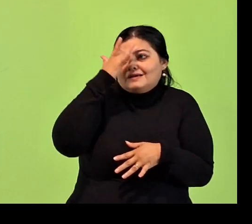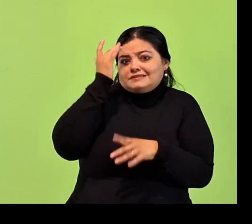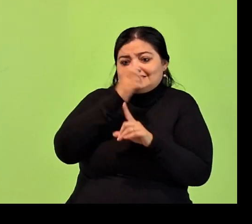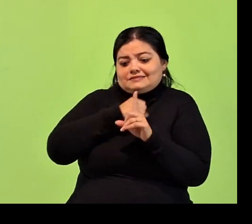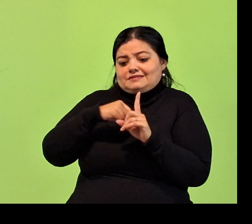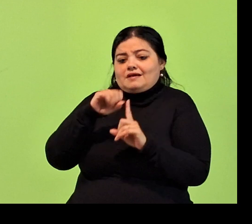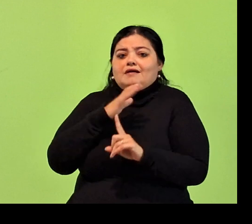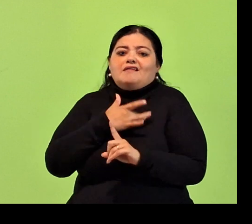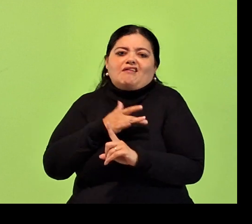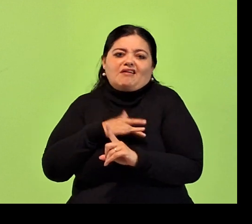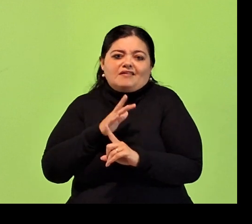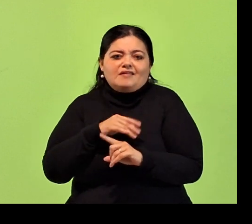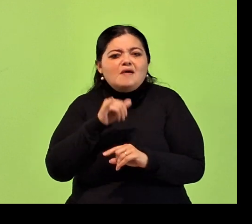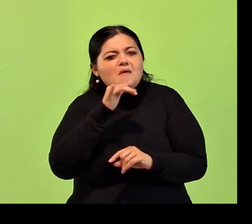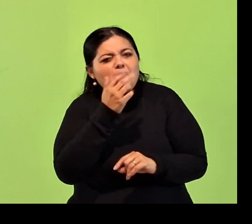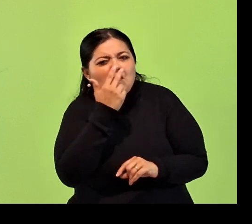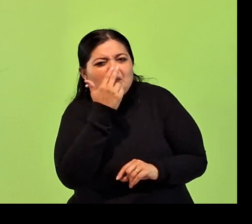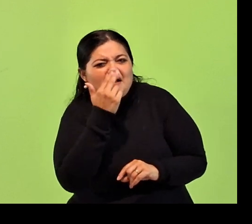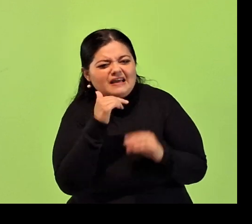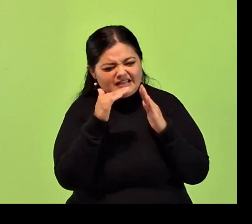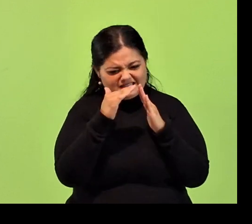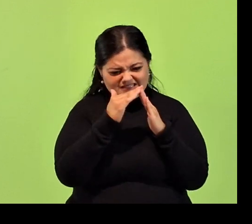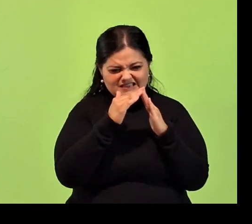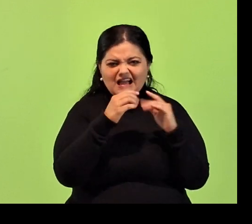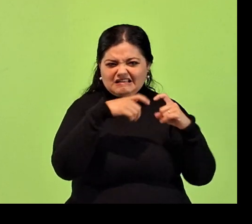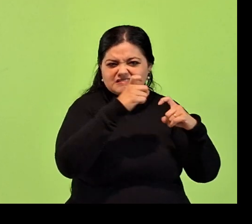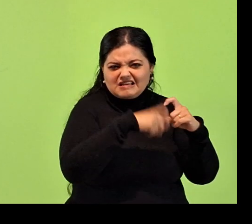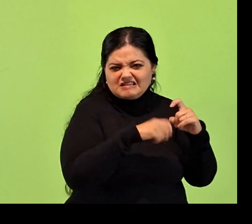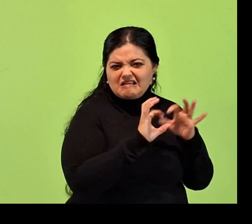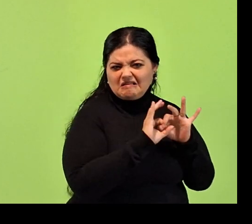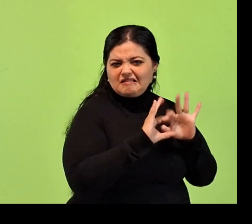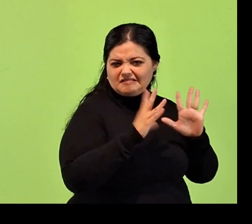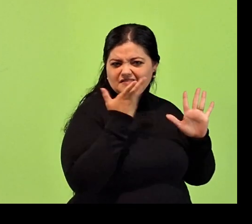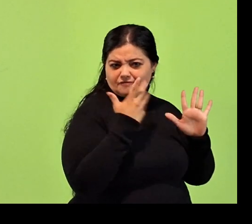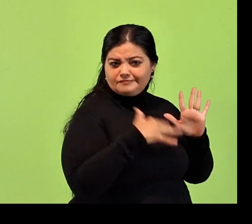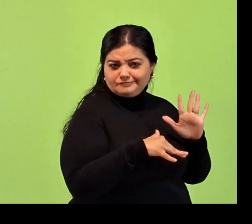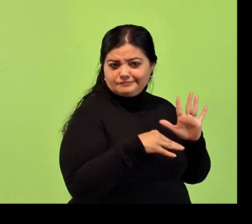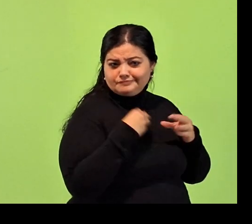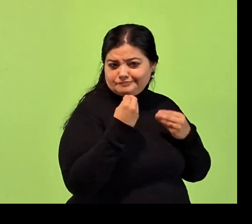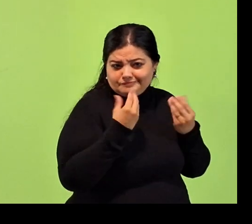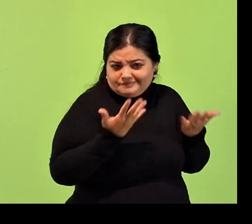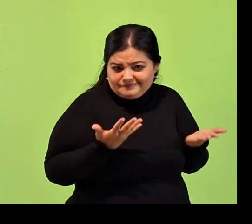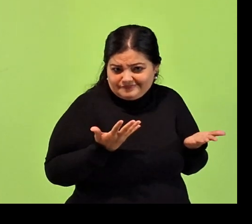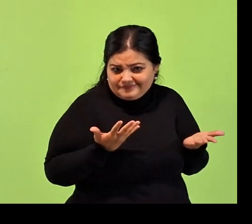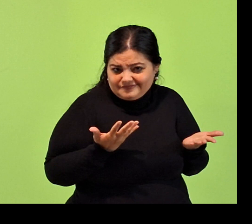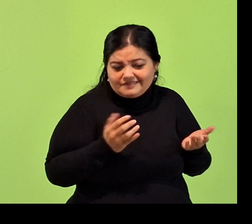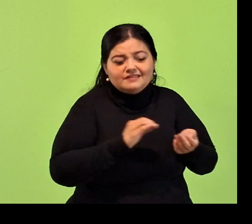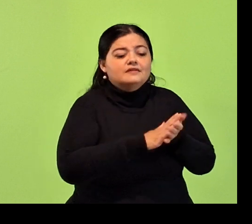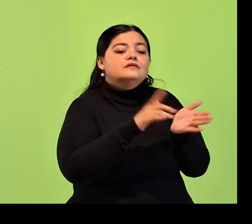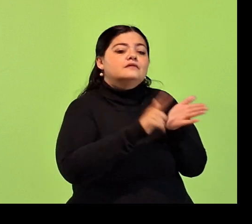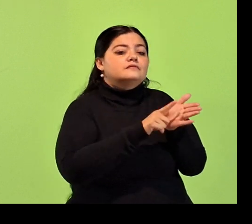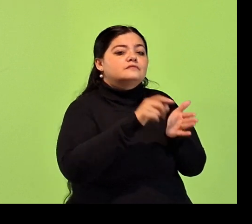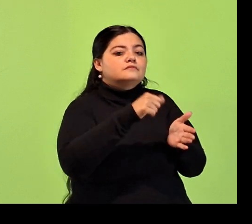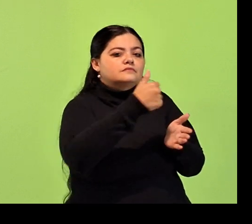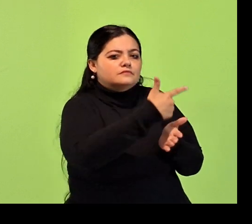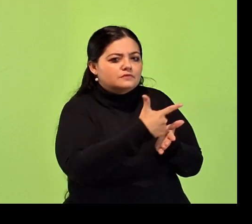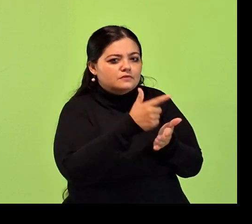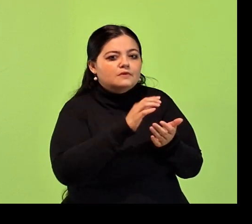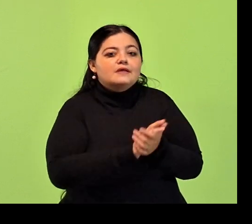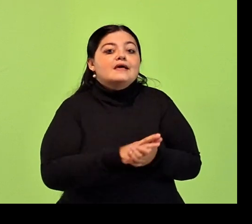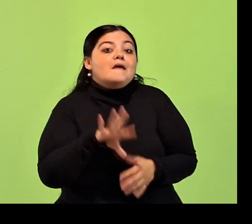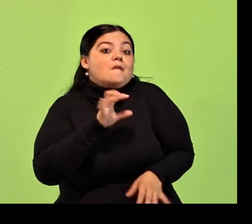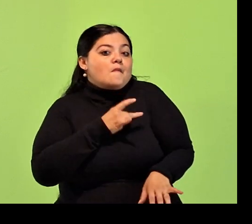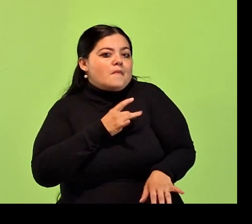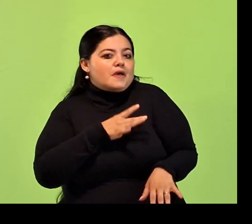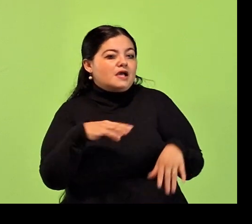violentar crianças dentro de casa fosse um direito legítimo da sociedade. Página 12. Pânico